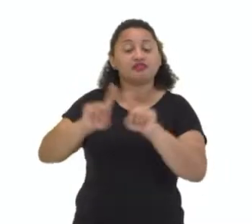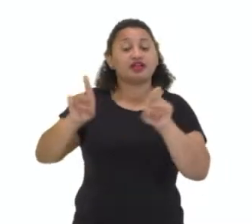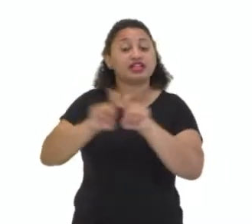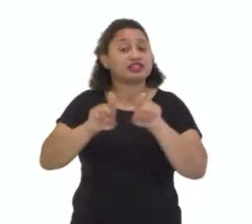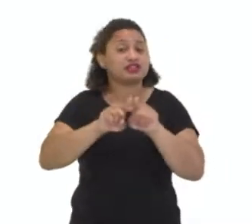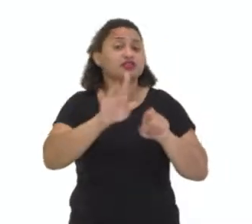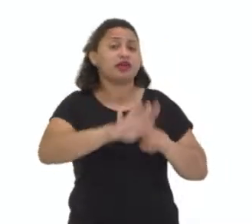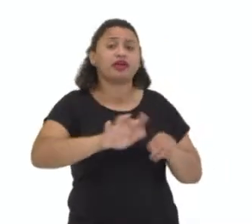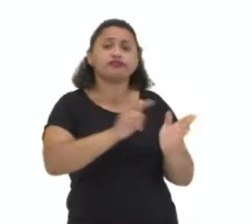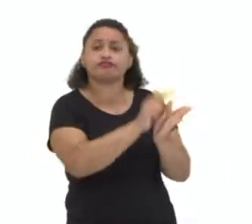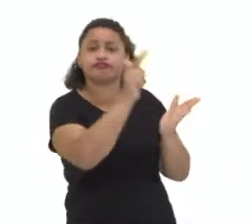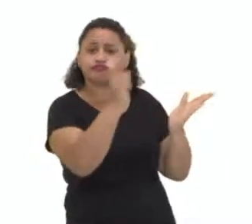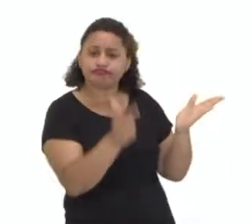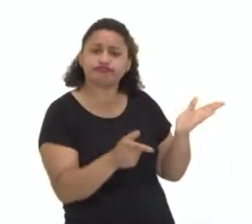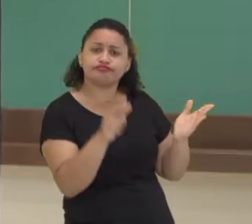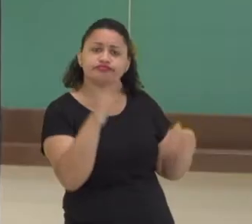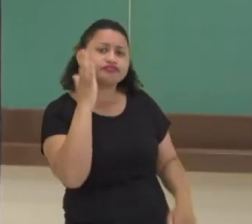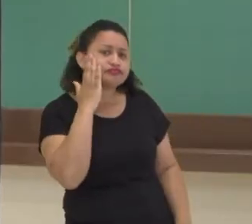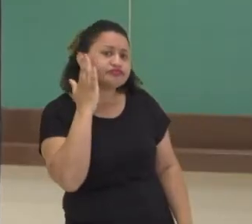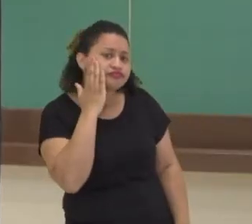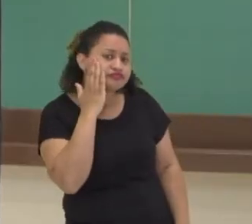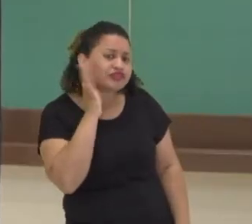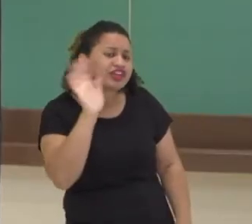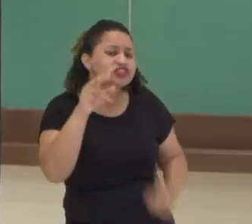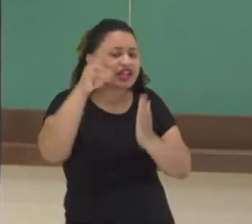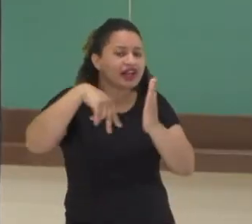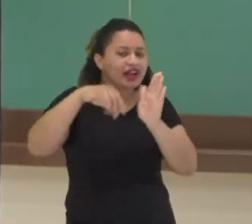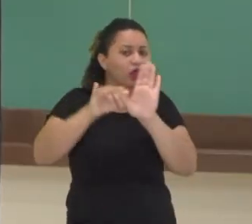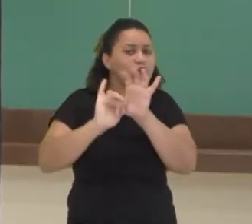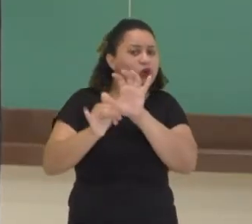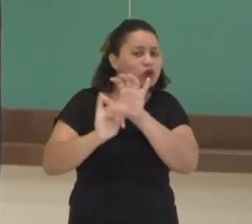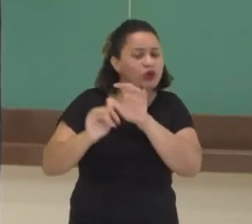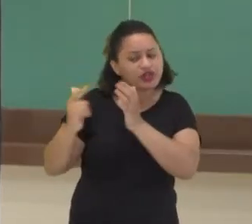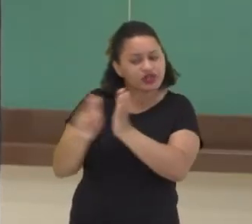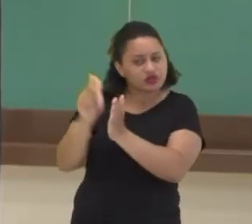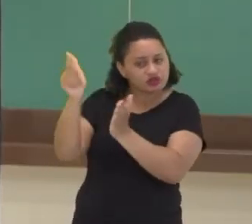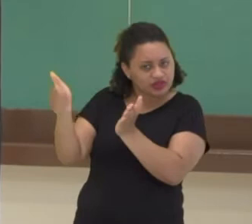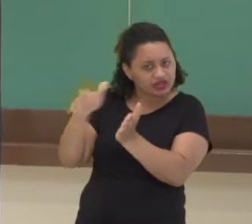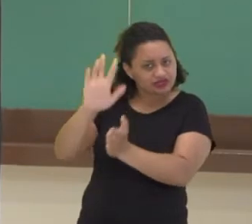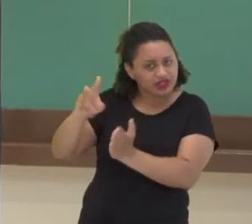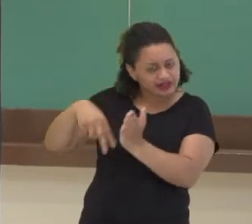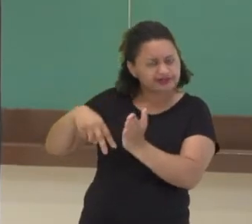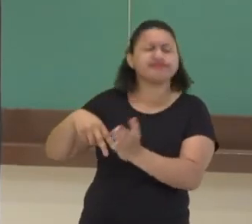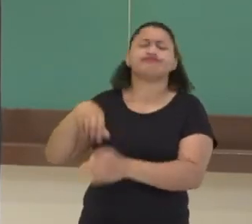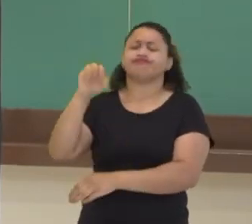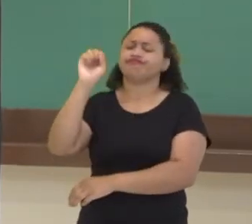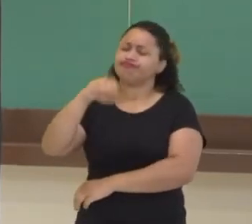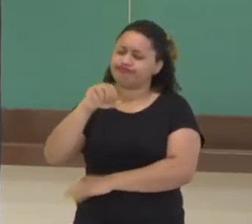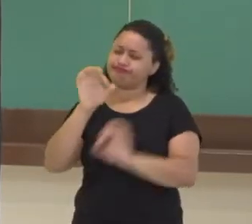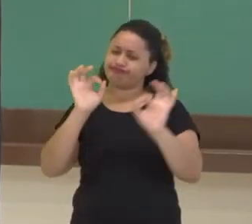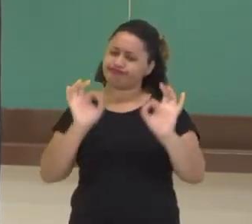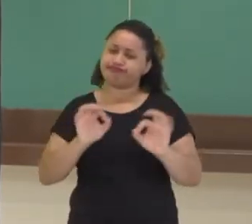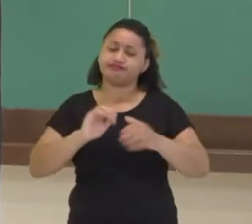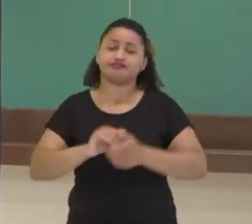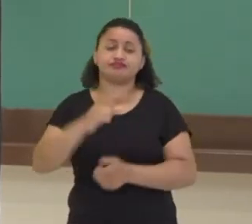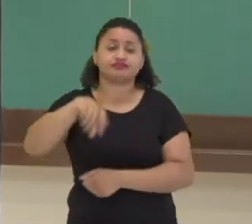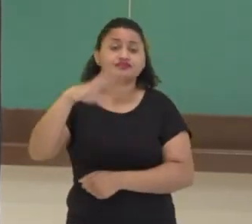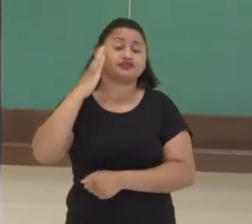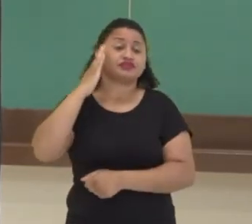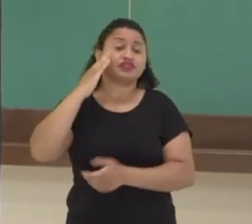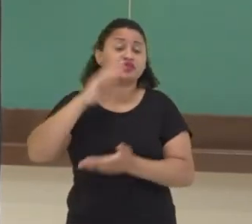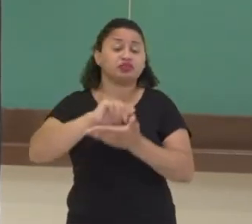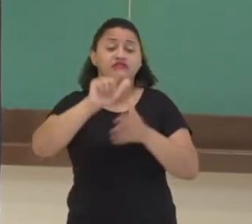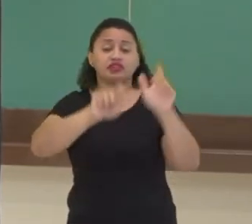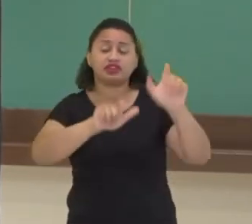jornalístico? Já leu crônica em algum jornal? Claro que já, né? E sabia que muitas pessoas vivem